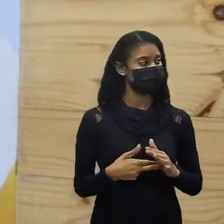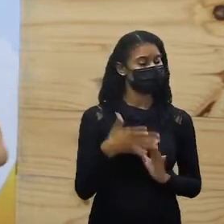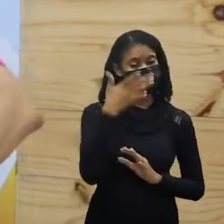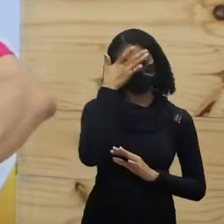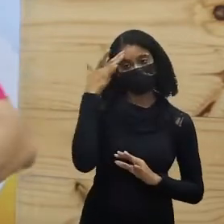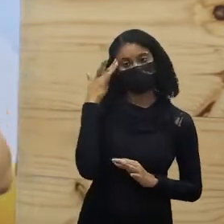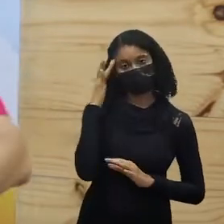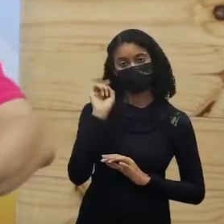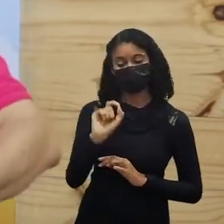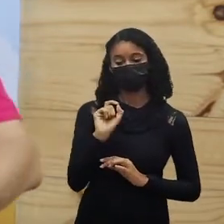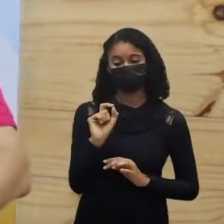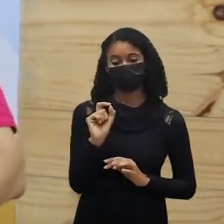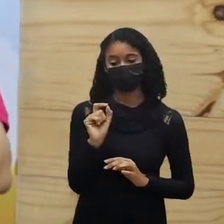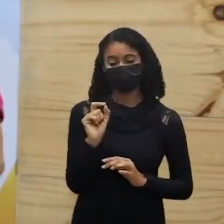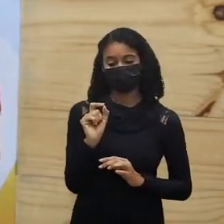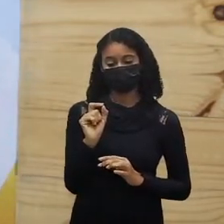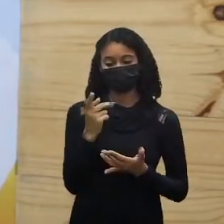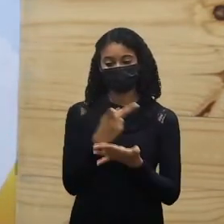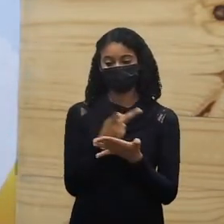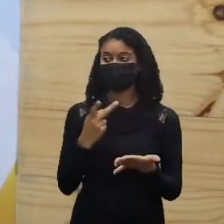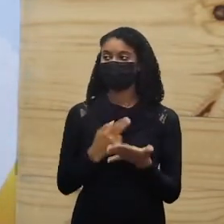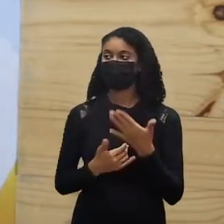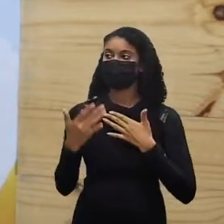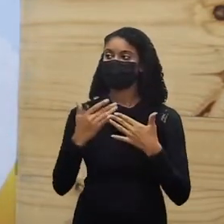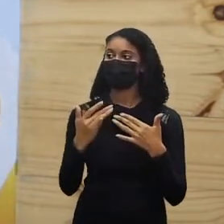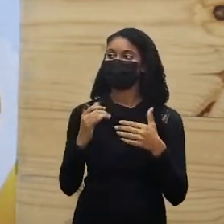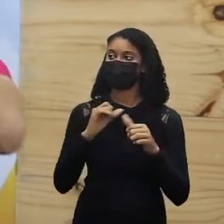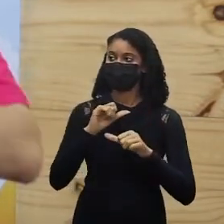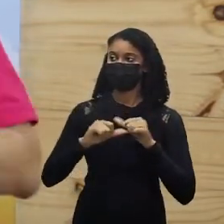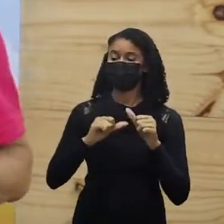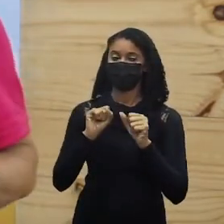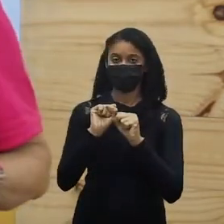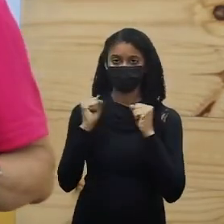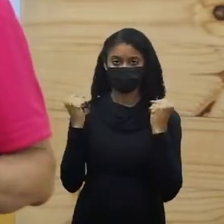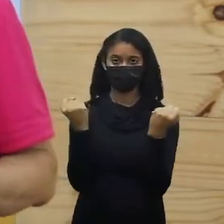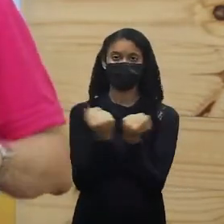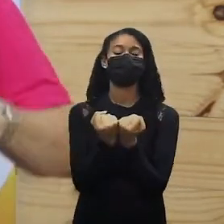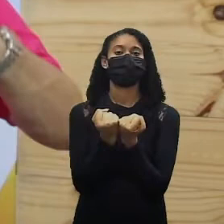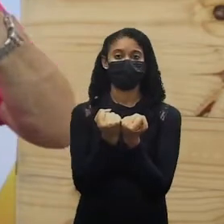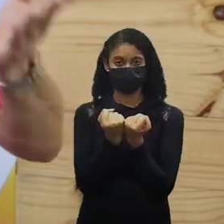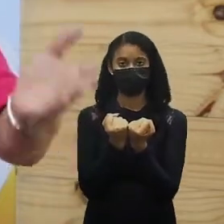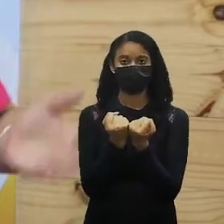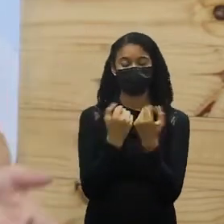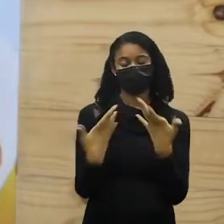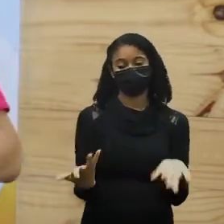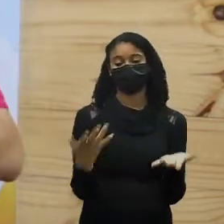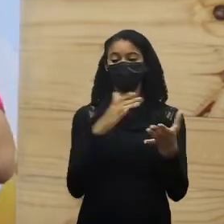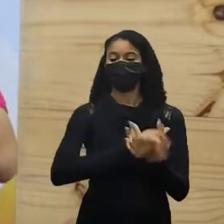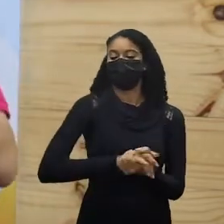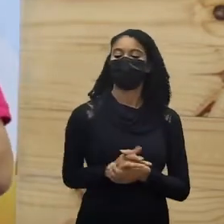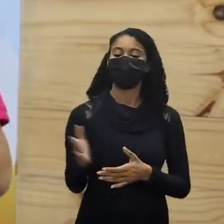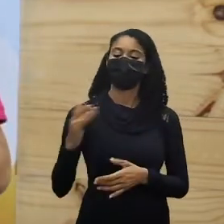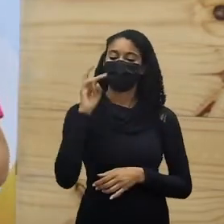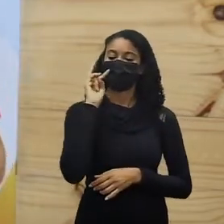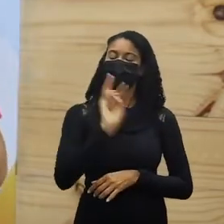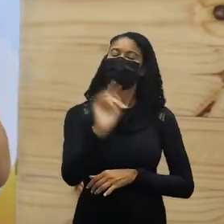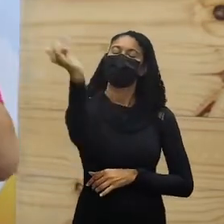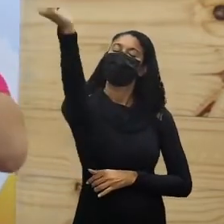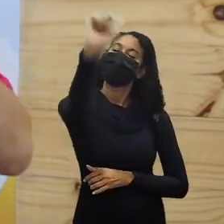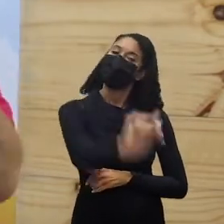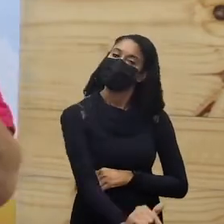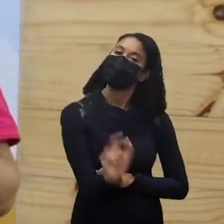pessoas que sofreram uma exclusão social. E vamos caminhando aqui, mais uma vez,